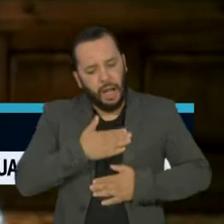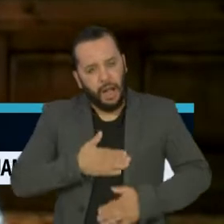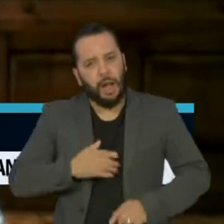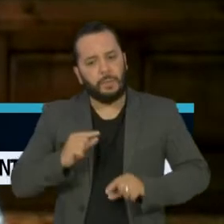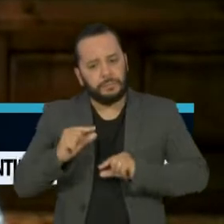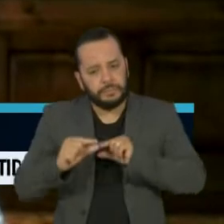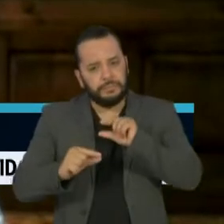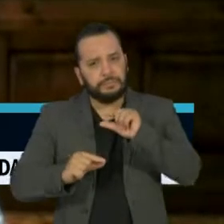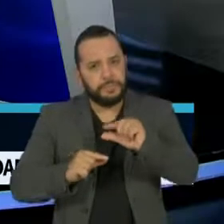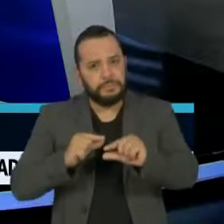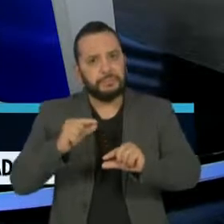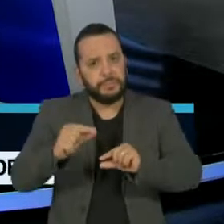confiança da população